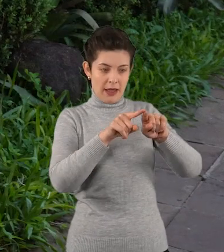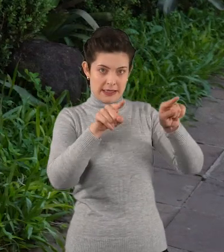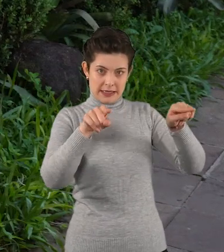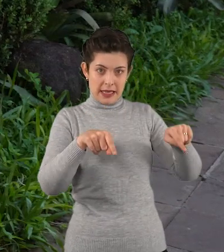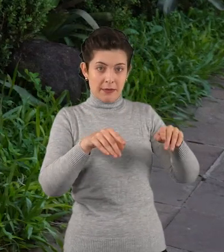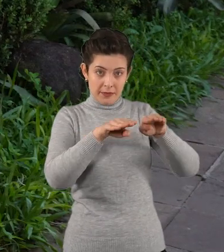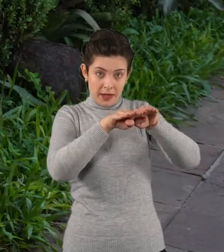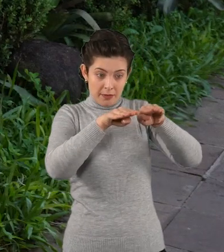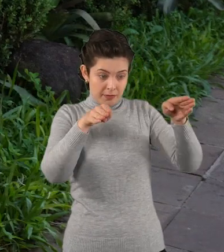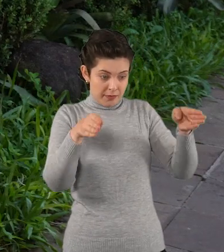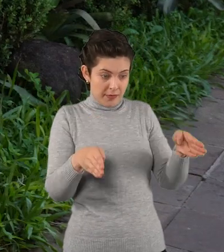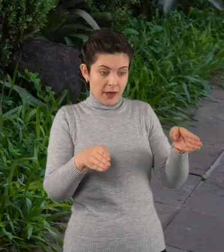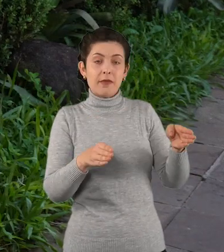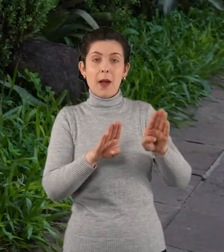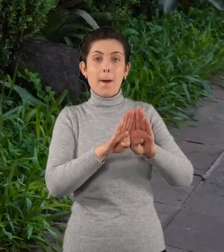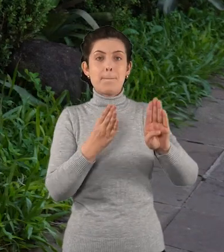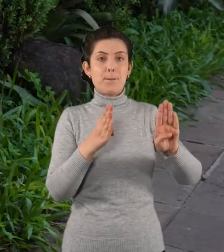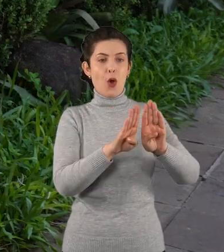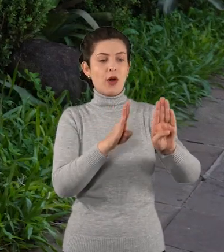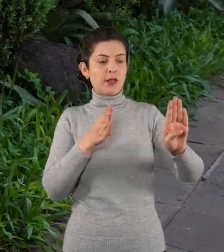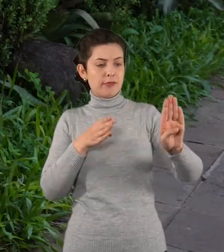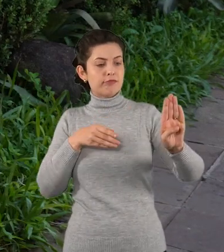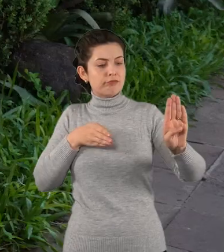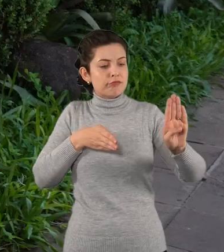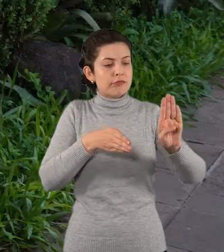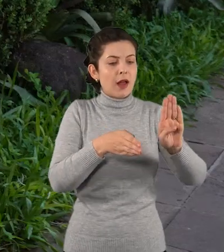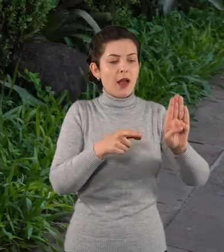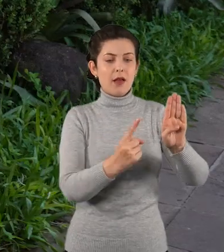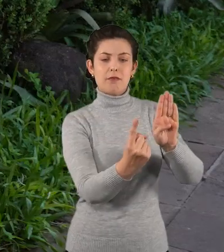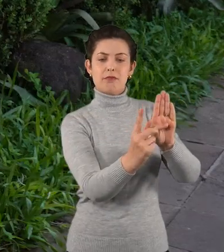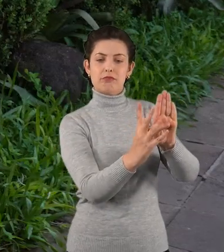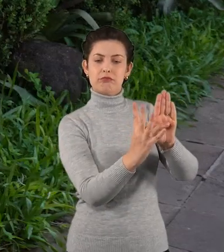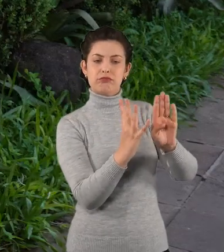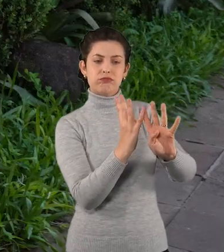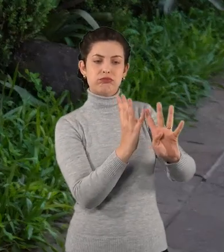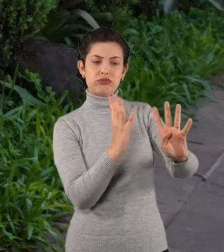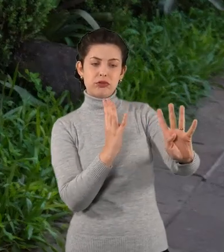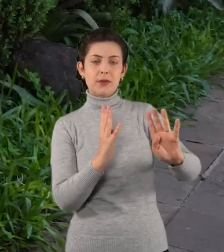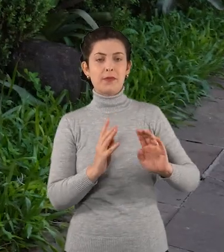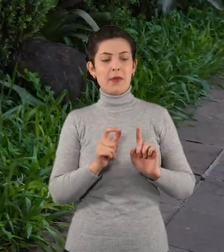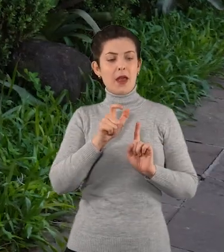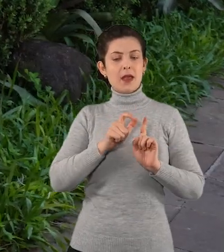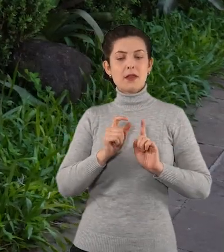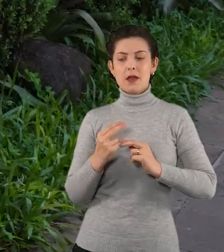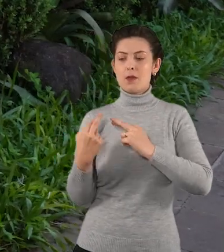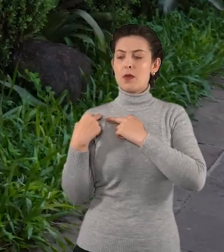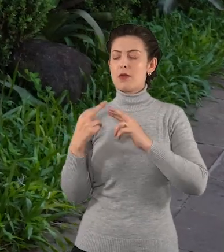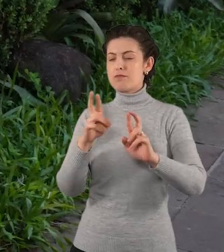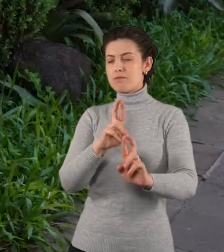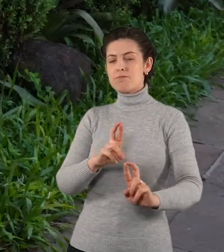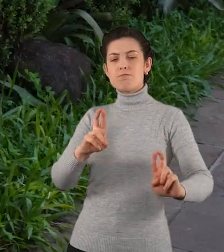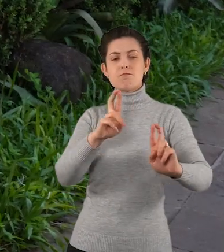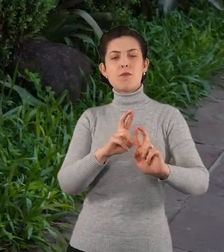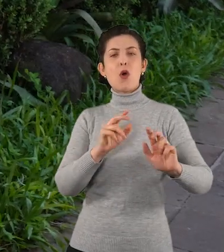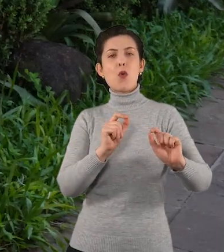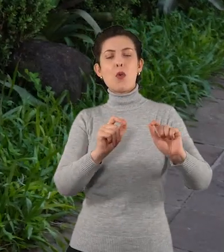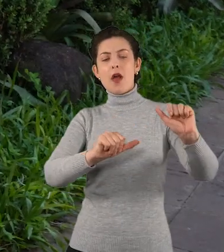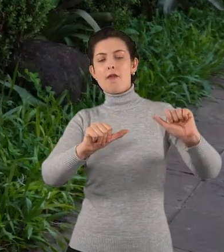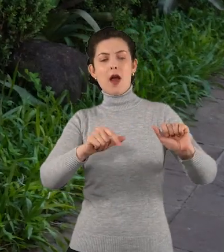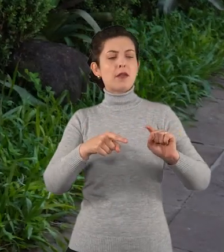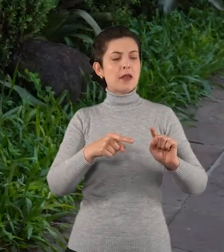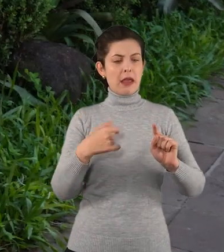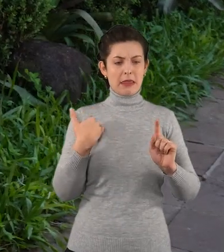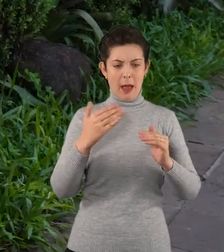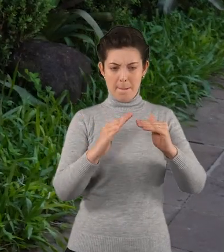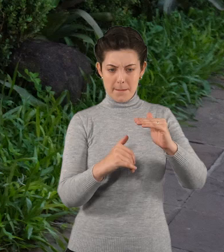aliás, na entrada, né, do cinema. Ali funcionava assim, ó. O comissário de menor tinha por